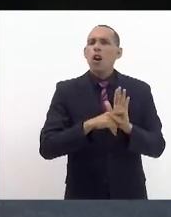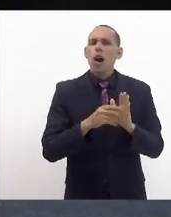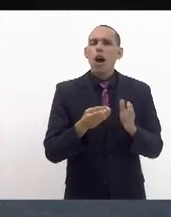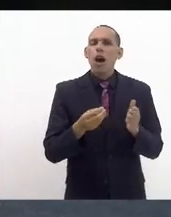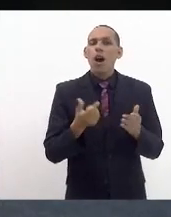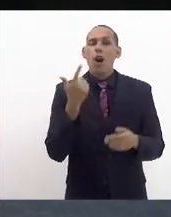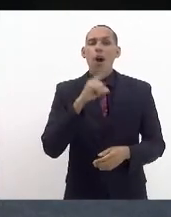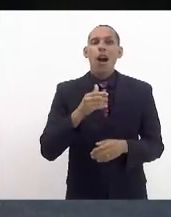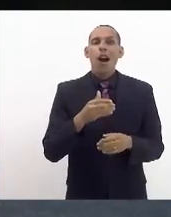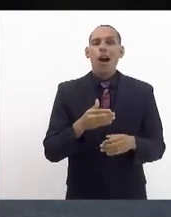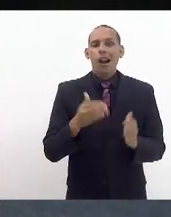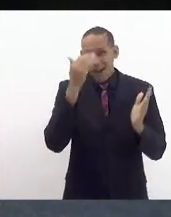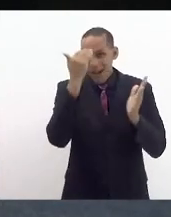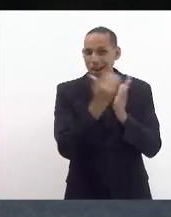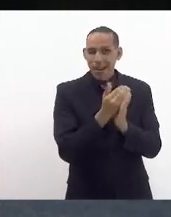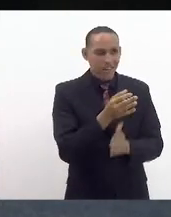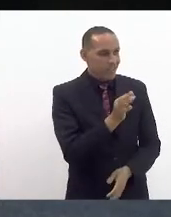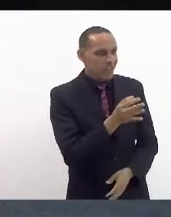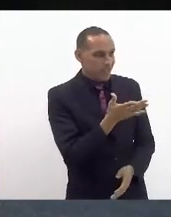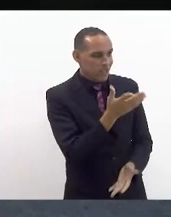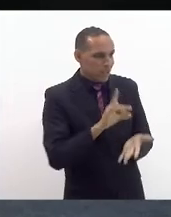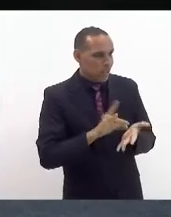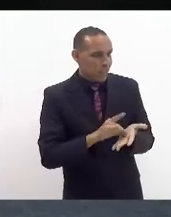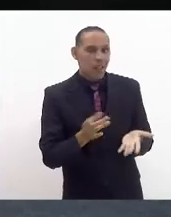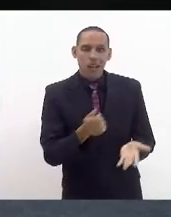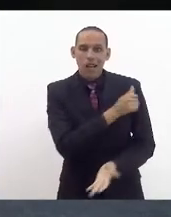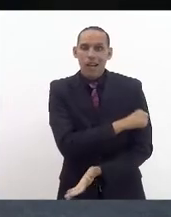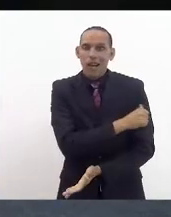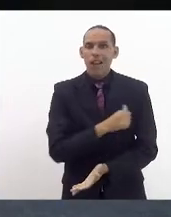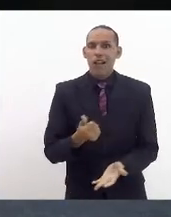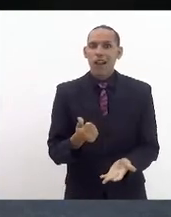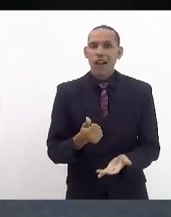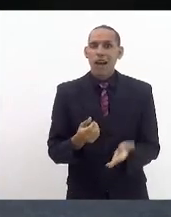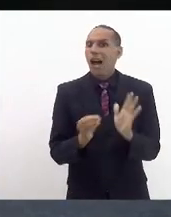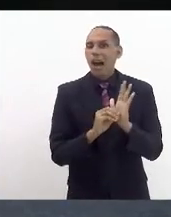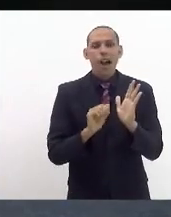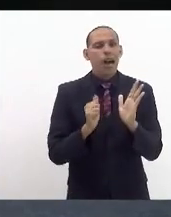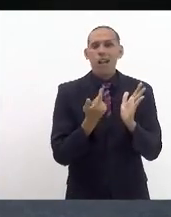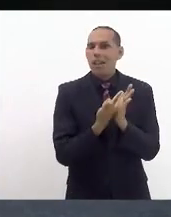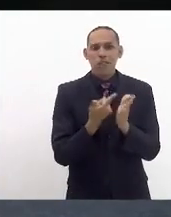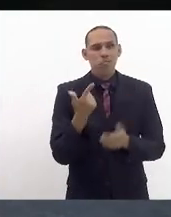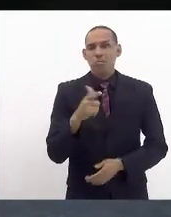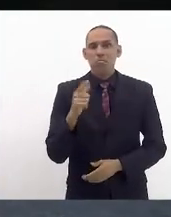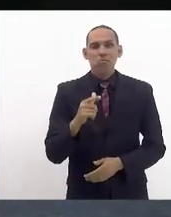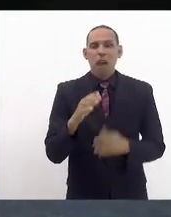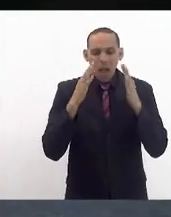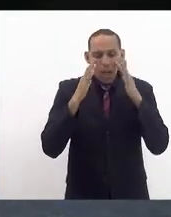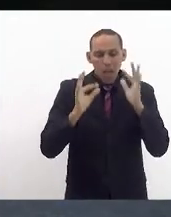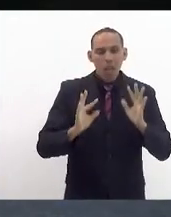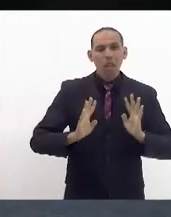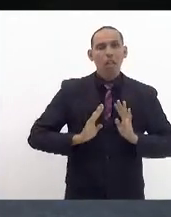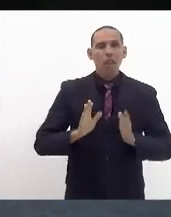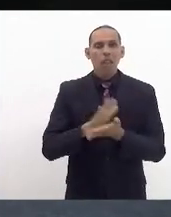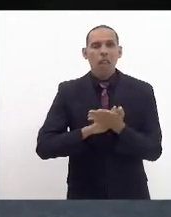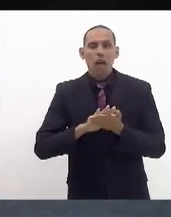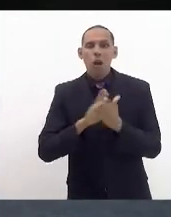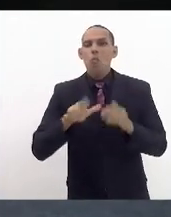em prática. Não é, enfermeira Rejane? Nunca tem agenda, nunca somos atendida.